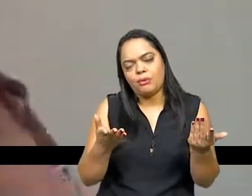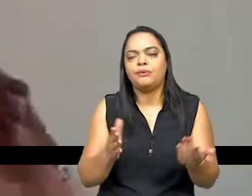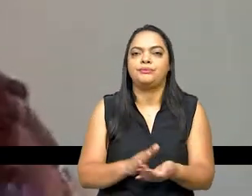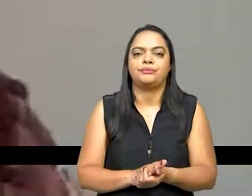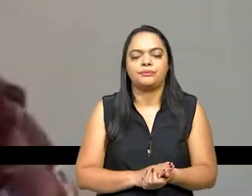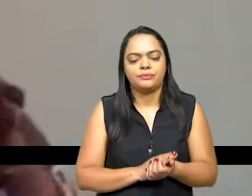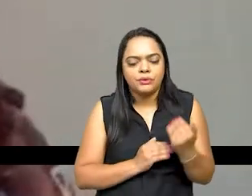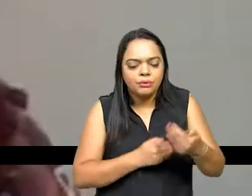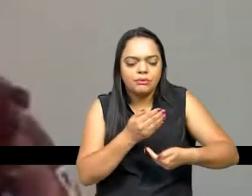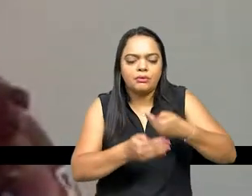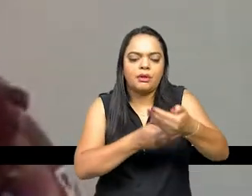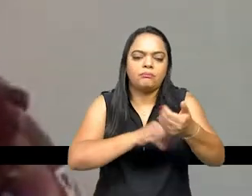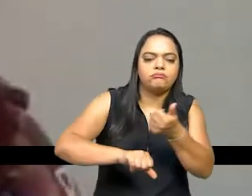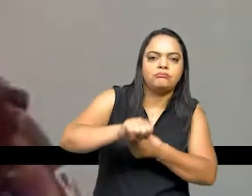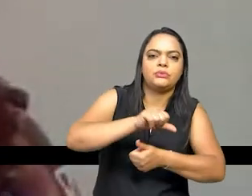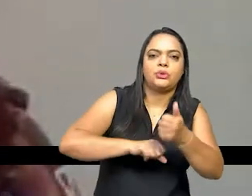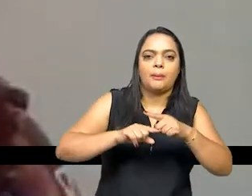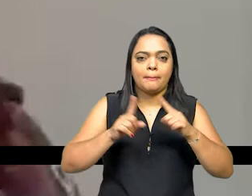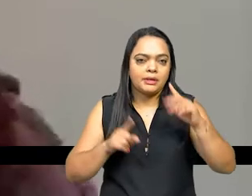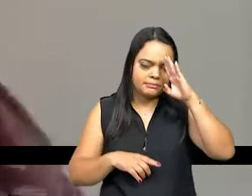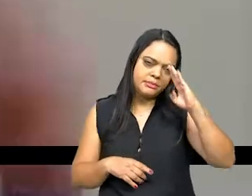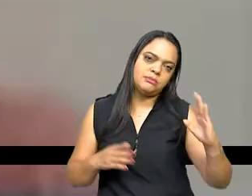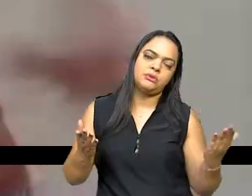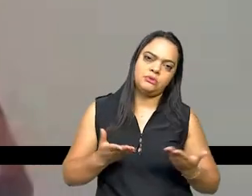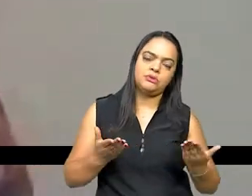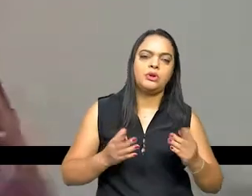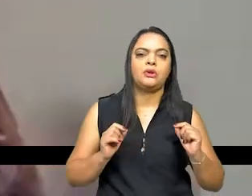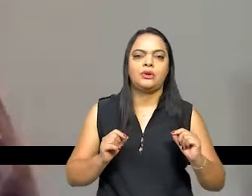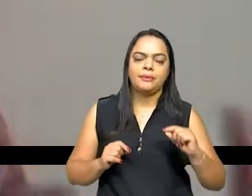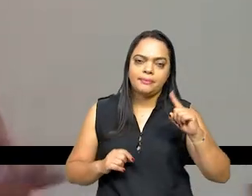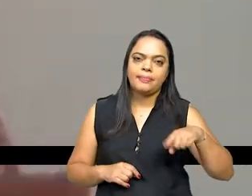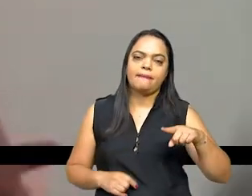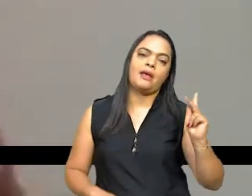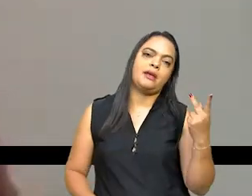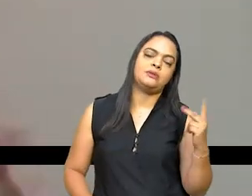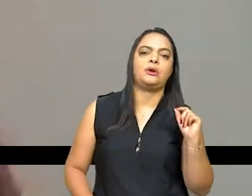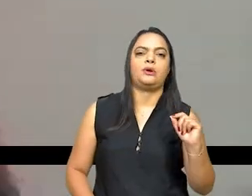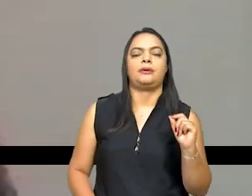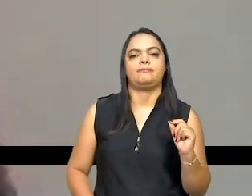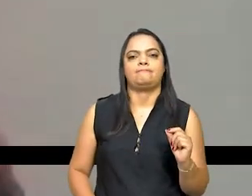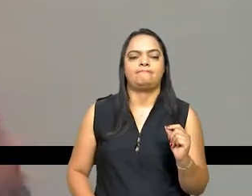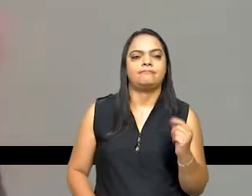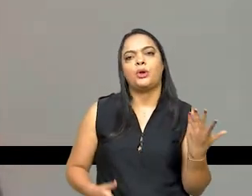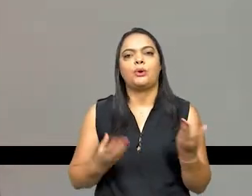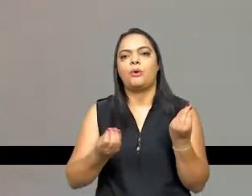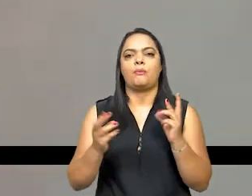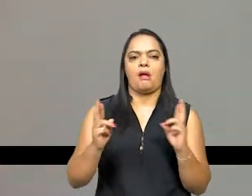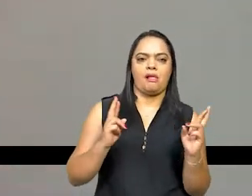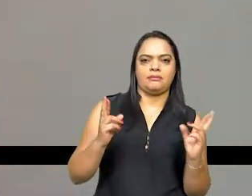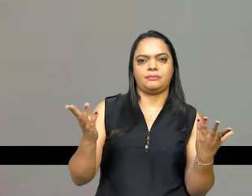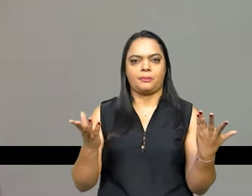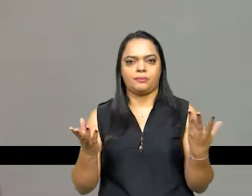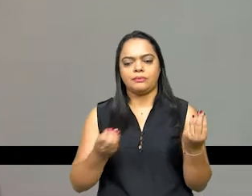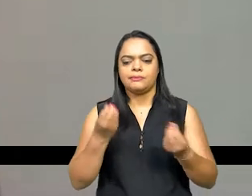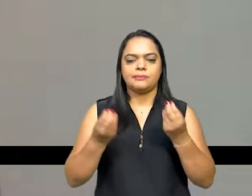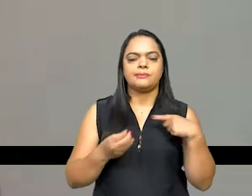do tempo, mas sobretudo na contemporaneidade, né? E aí a história, qual a relação da